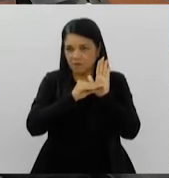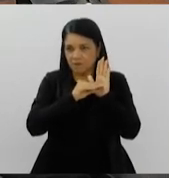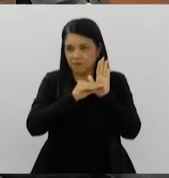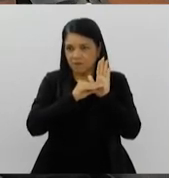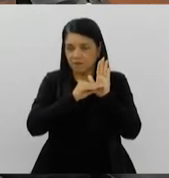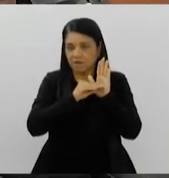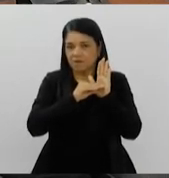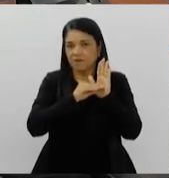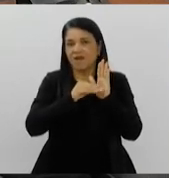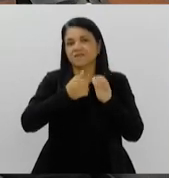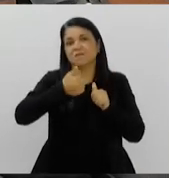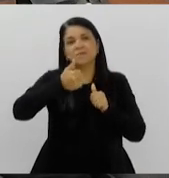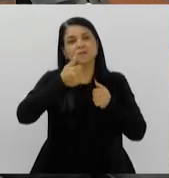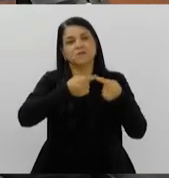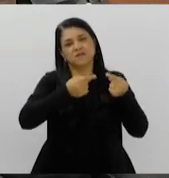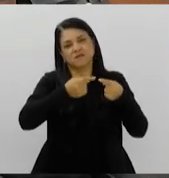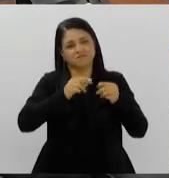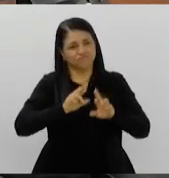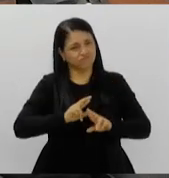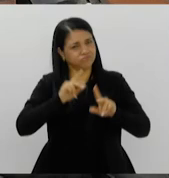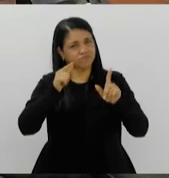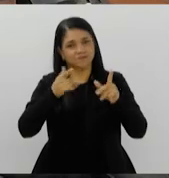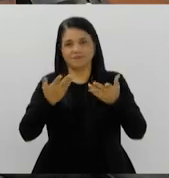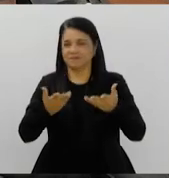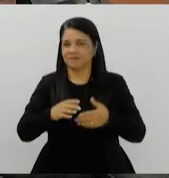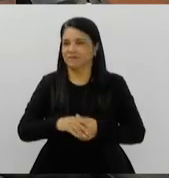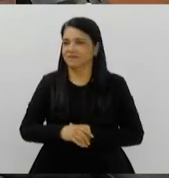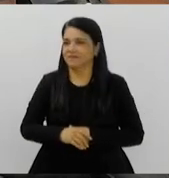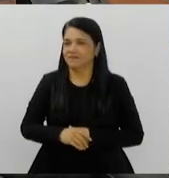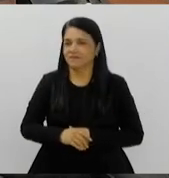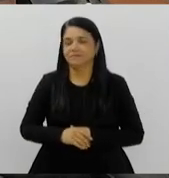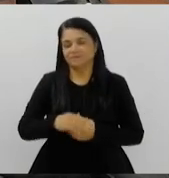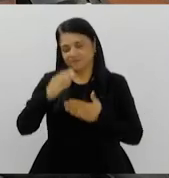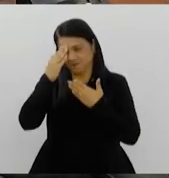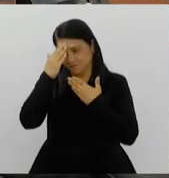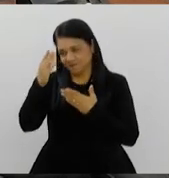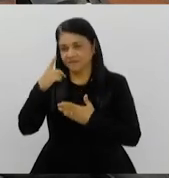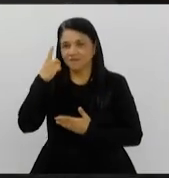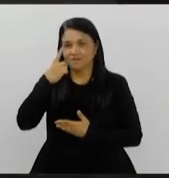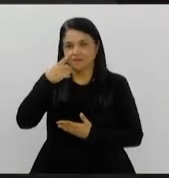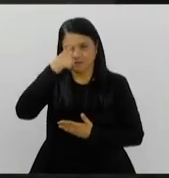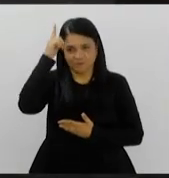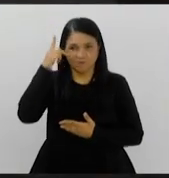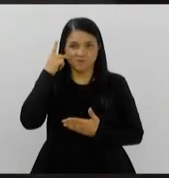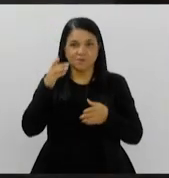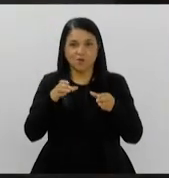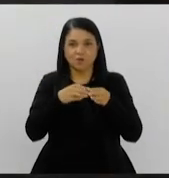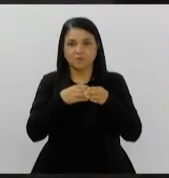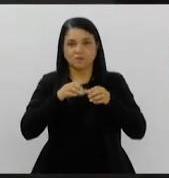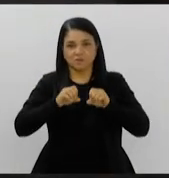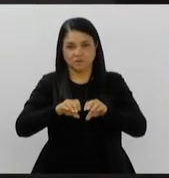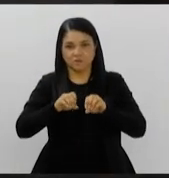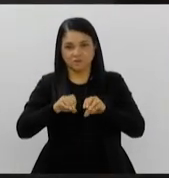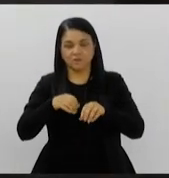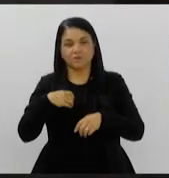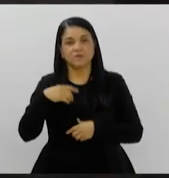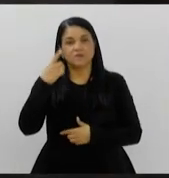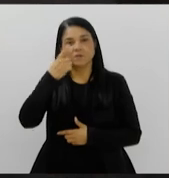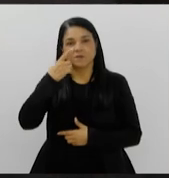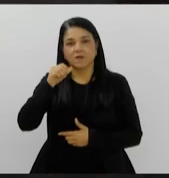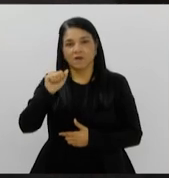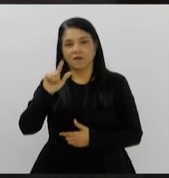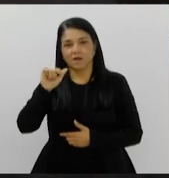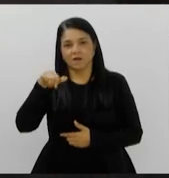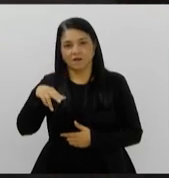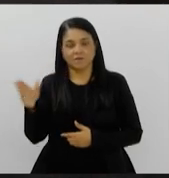em primeira. Está em primeira. Está em primeira, é verdade. Obrigado, deputado Luiz Paulo. Pela Comissão de Educação, deputado Alan Lopes.